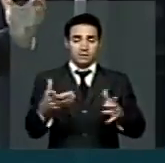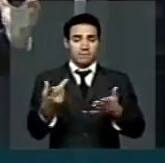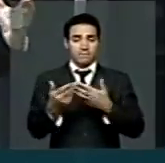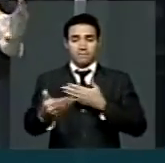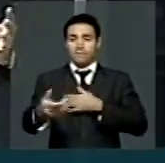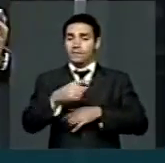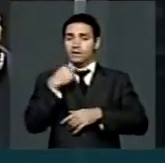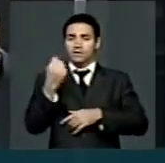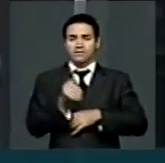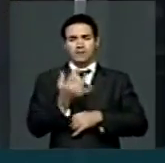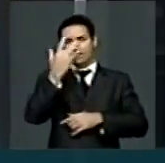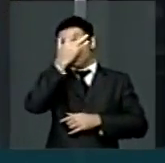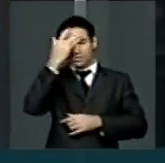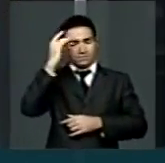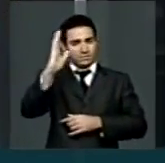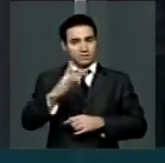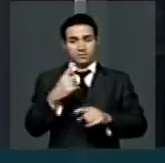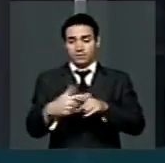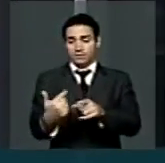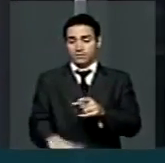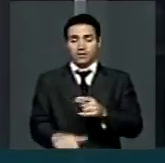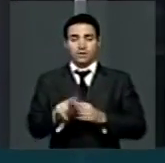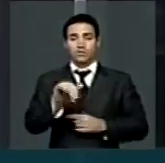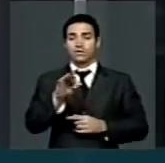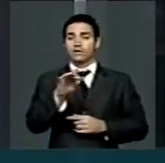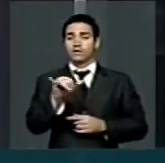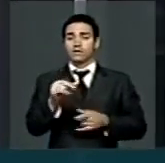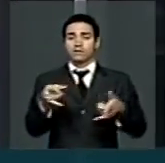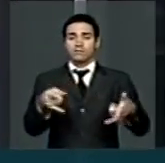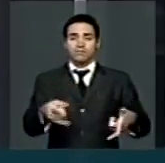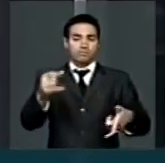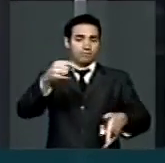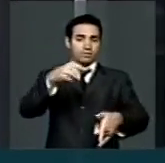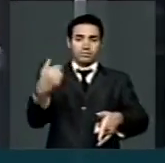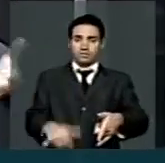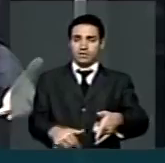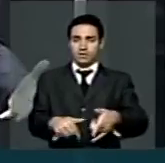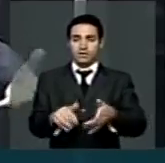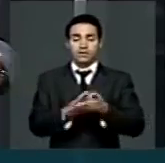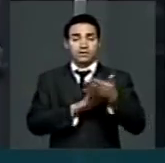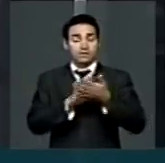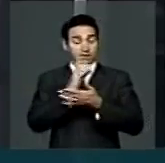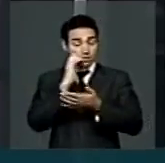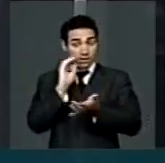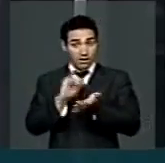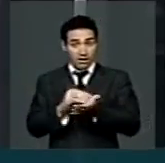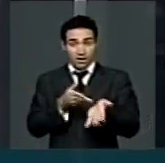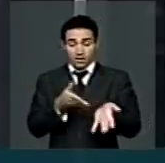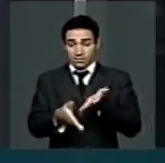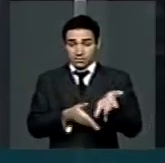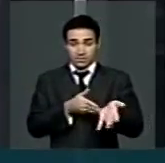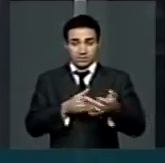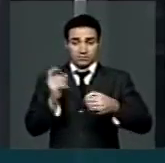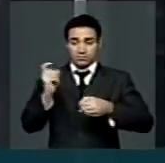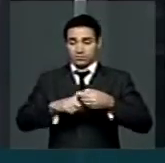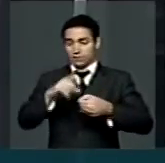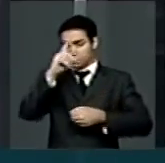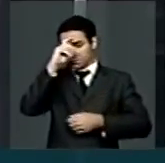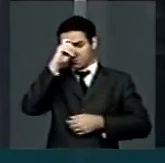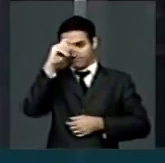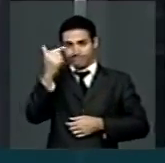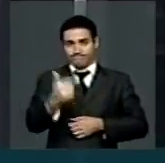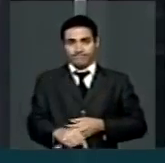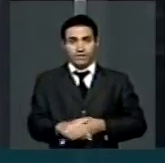centenas de brasileiros por falta de UTI, por falta de atenção na rede terciária. Isso falta um